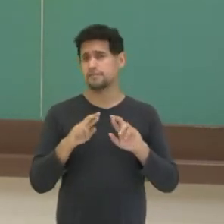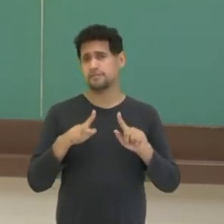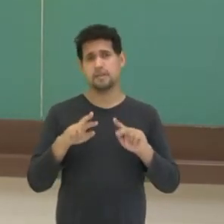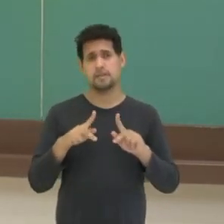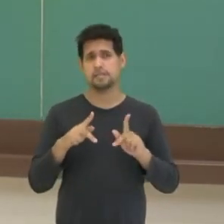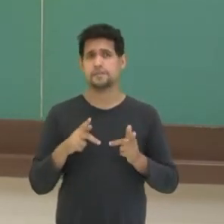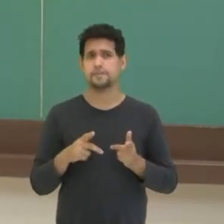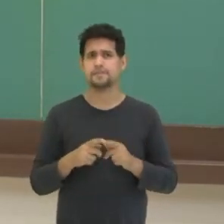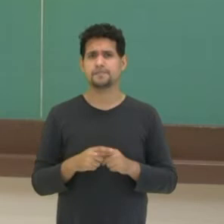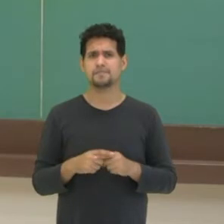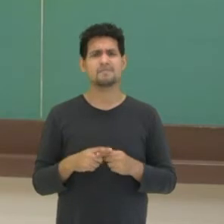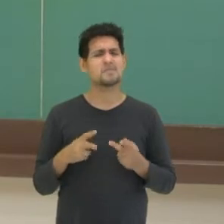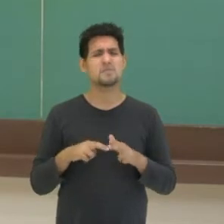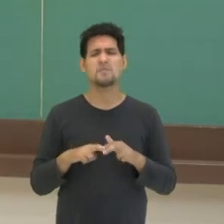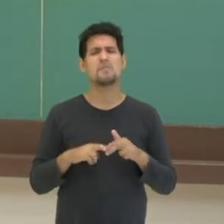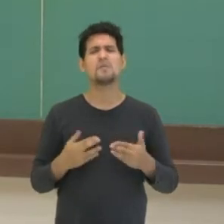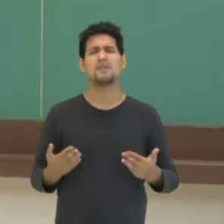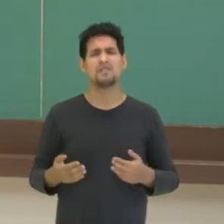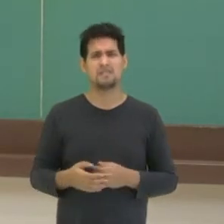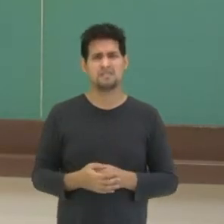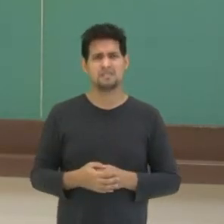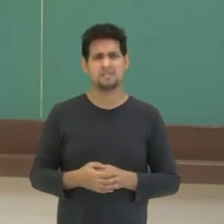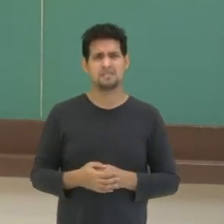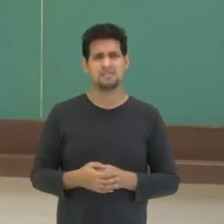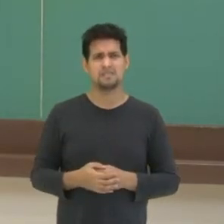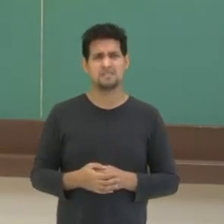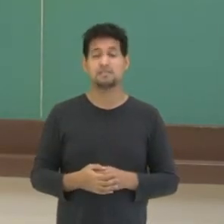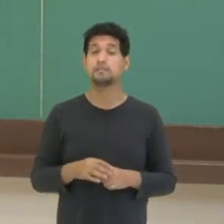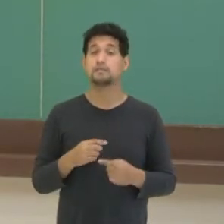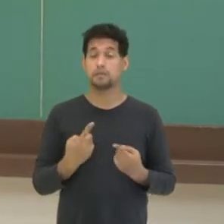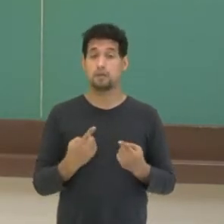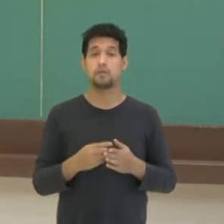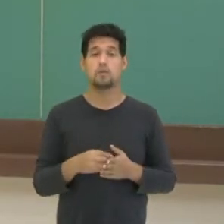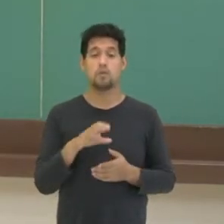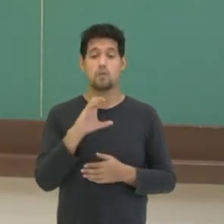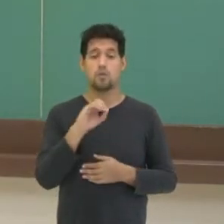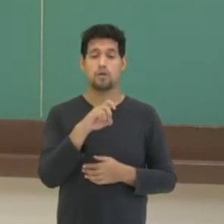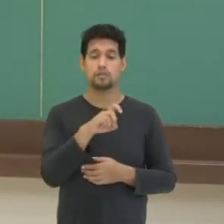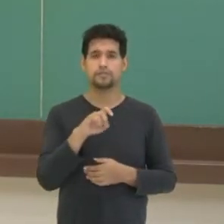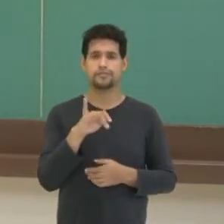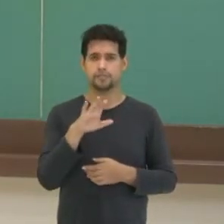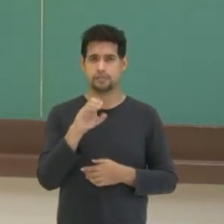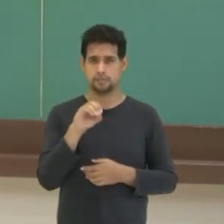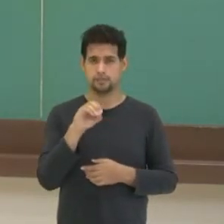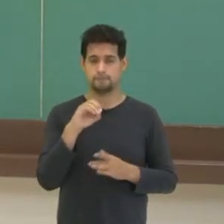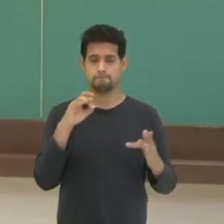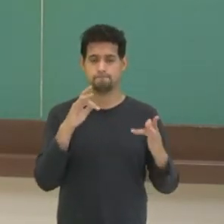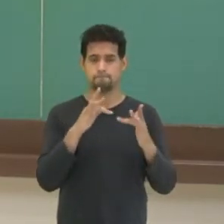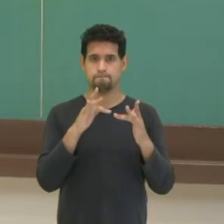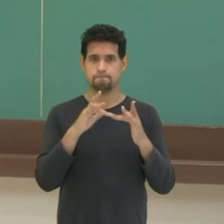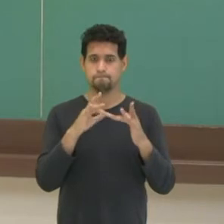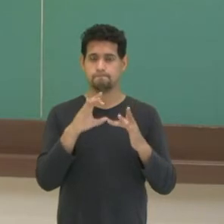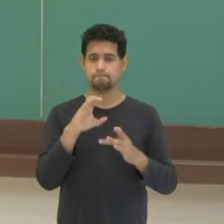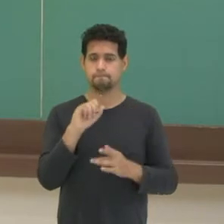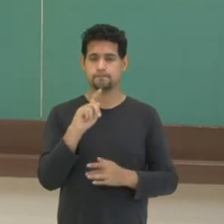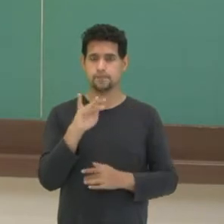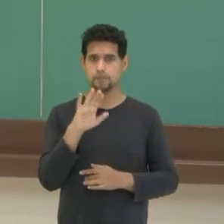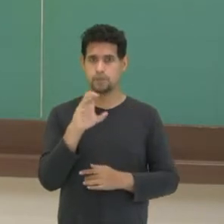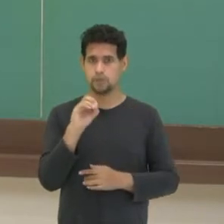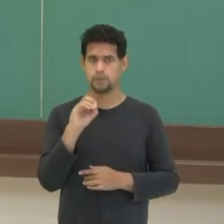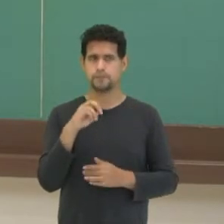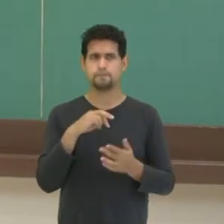diferentes. Por quê, professor? O oxigênio ligado a um carbono primário, ele